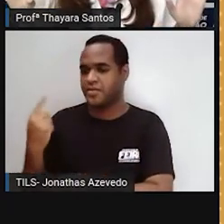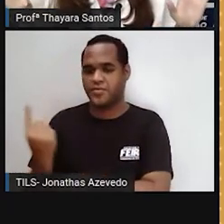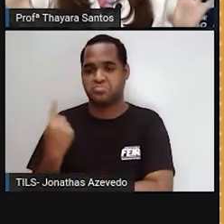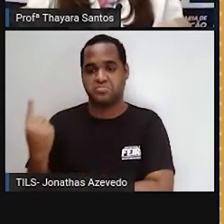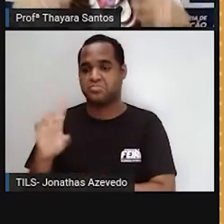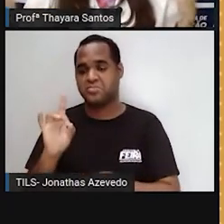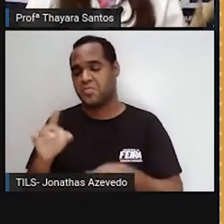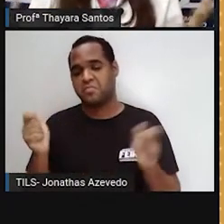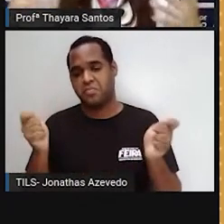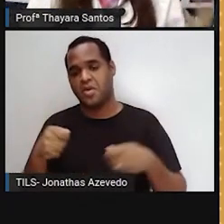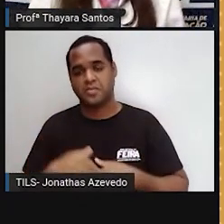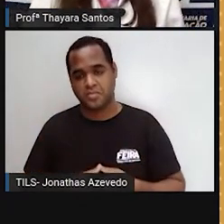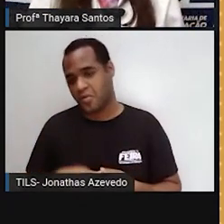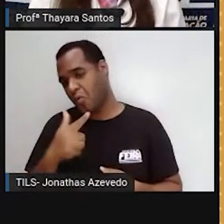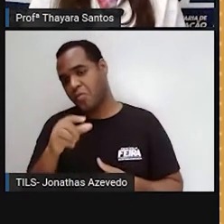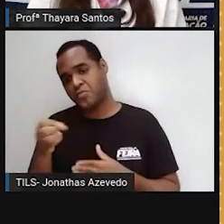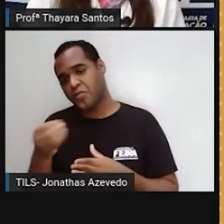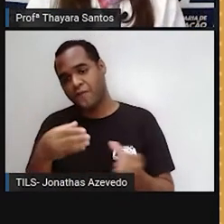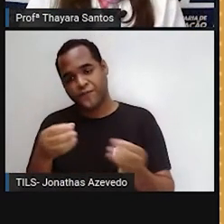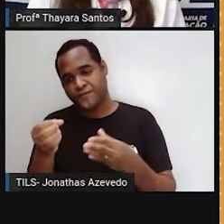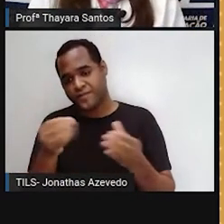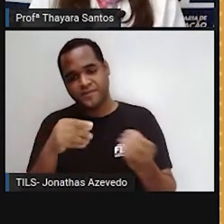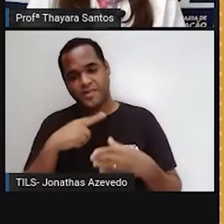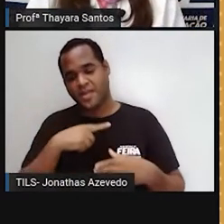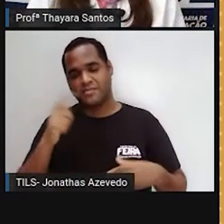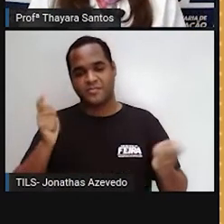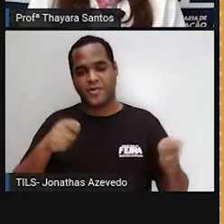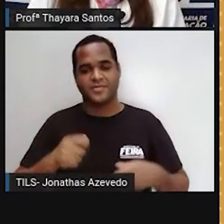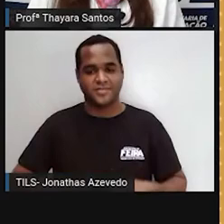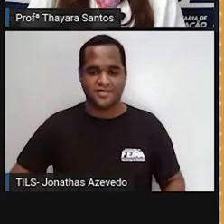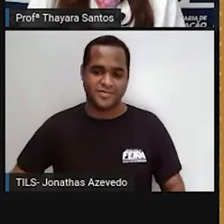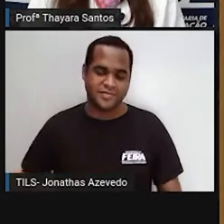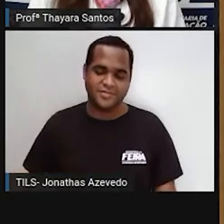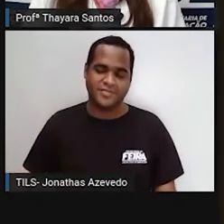dele sozinho, né? Ou então dar origem a novos seres vivos depois.